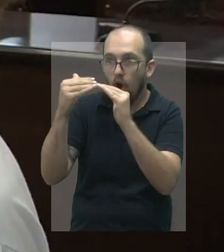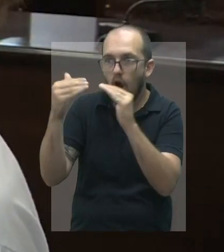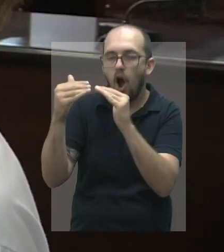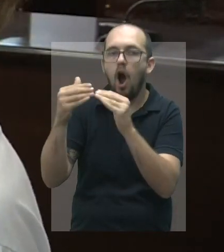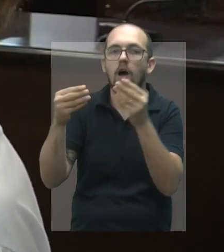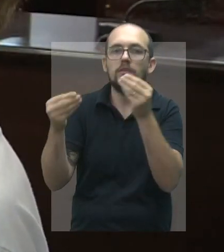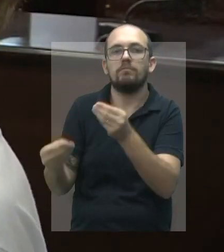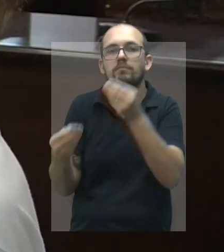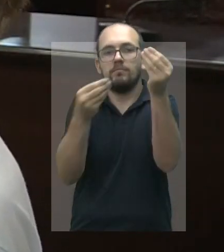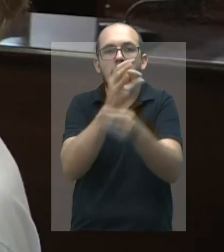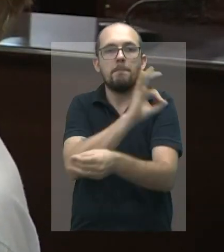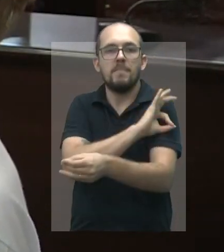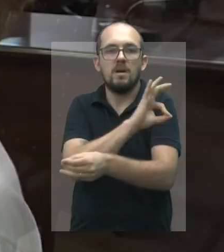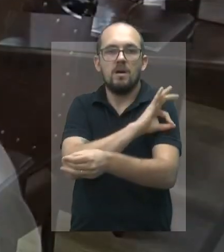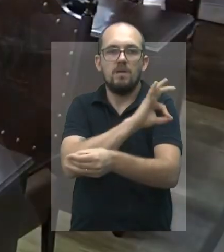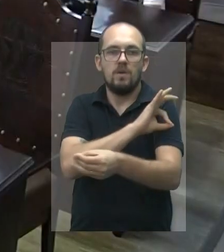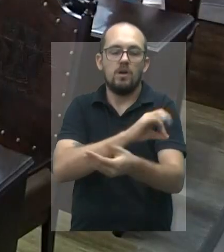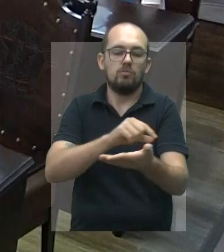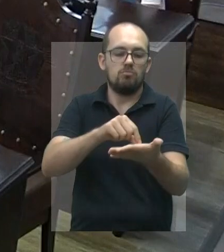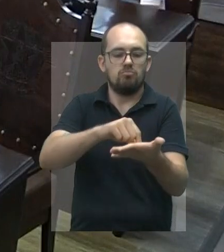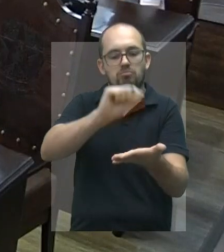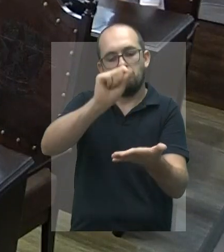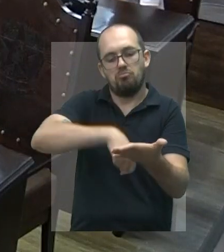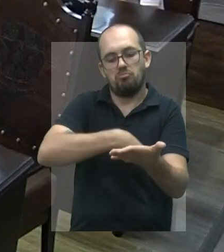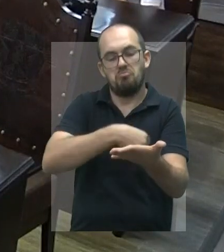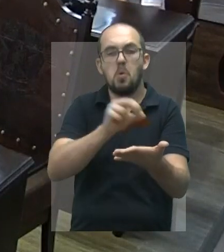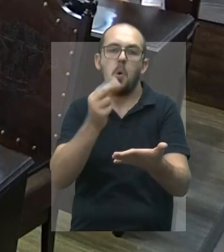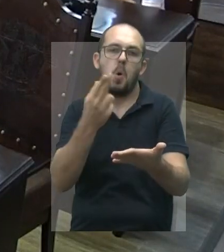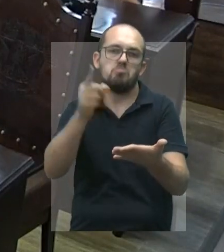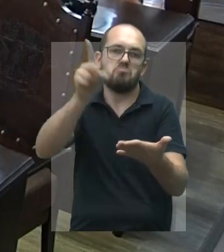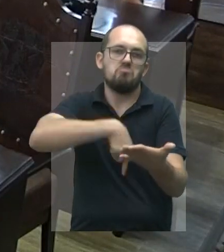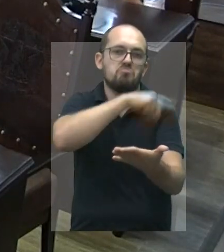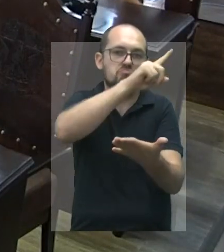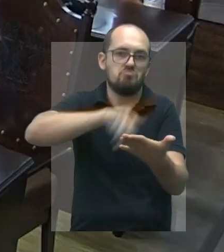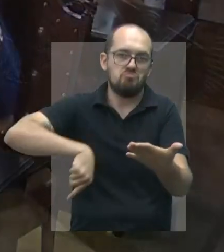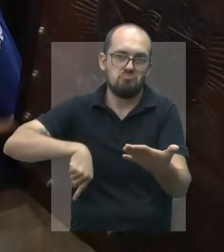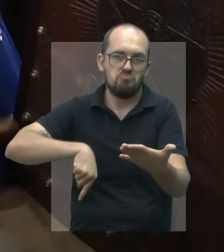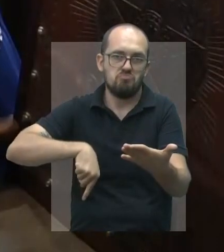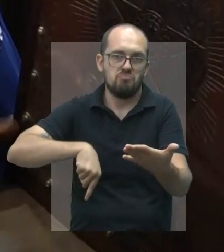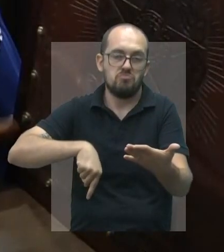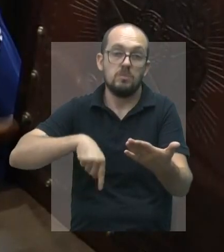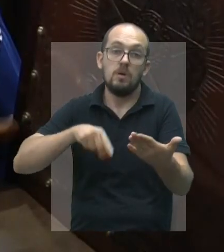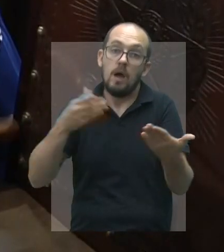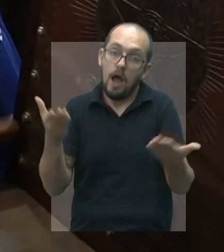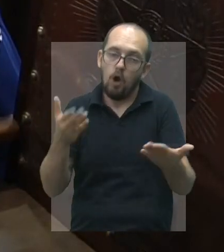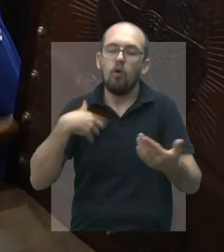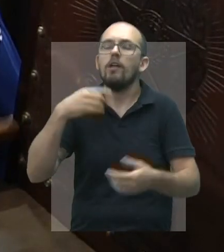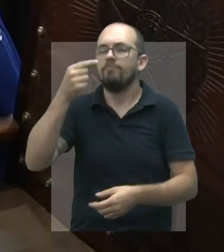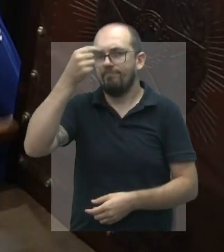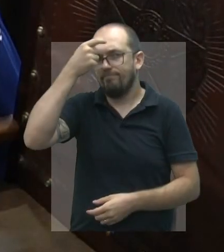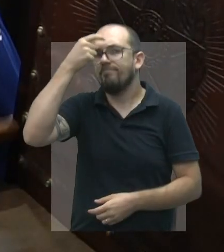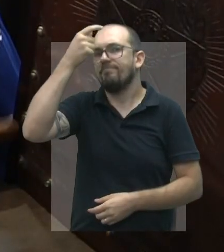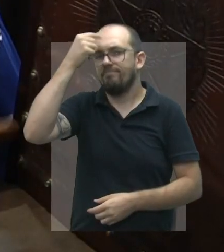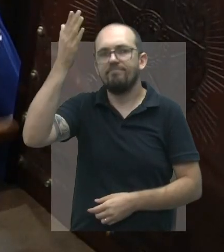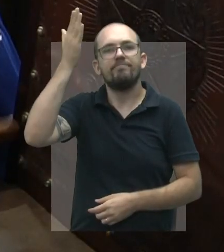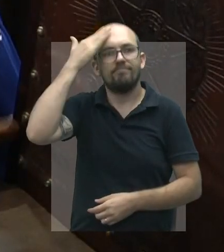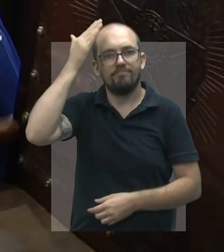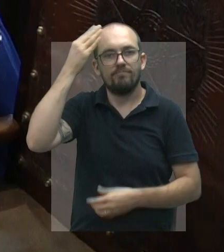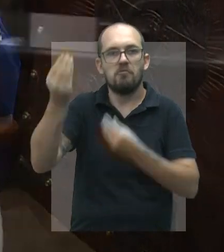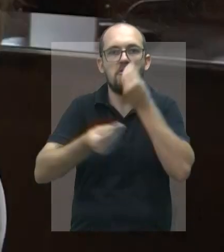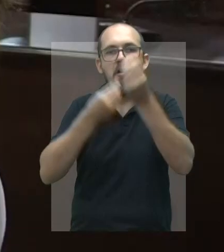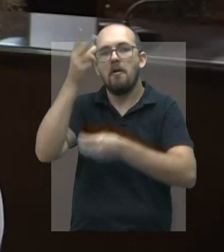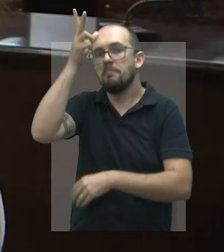para o prefeito, ou ele proíbe ou ele aceita. Agora eu tenho mais conhecimento sobre a